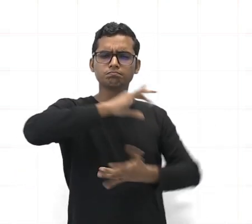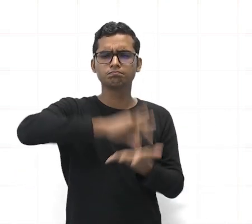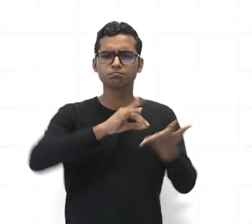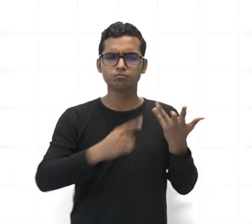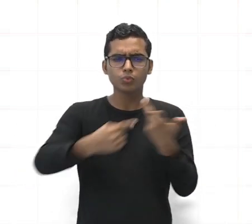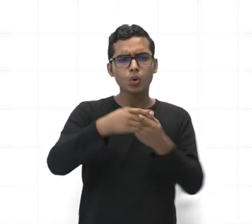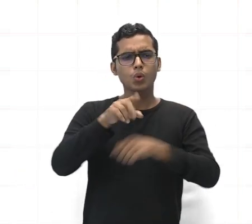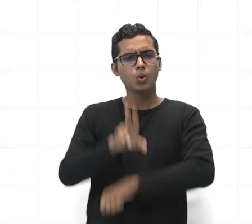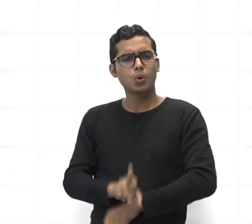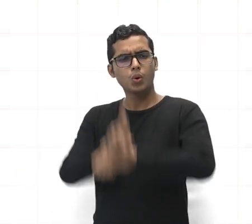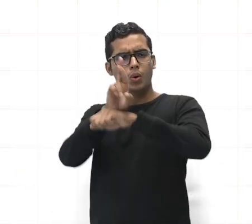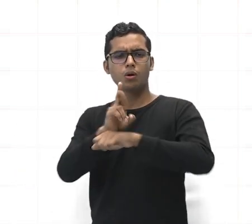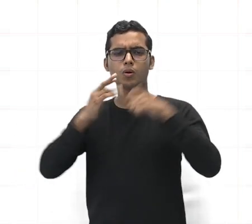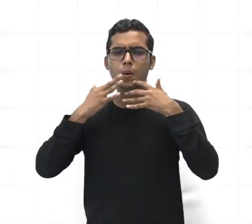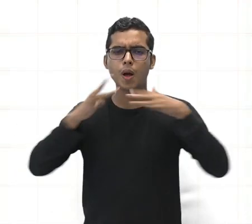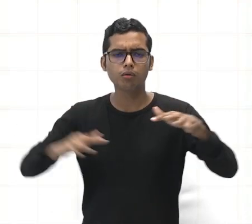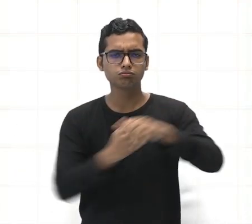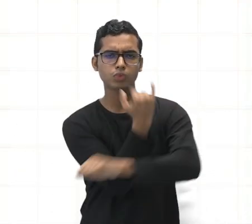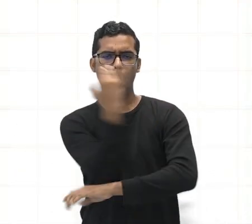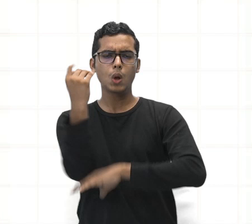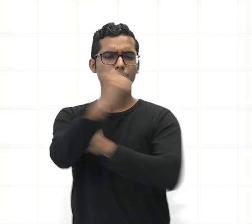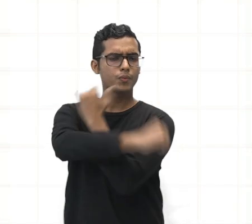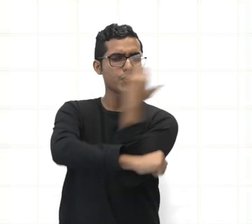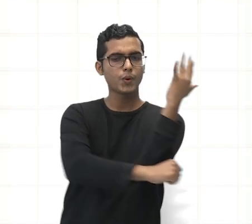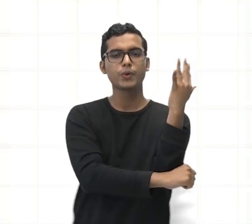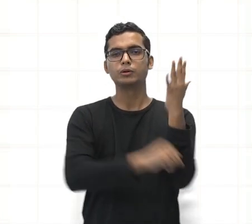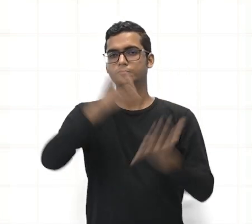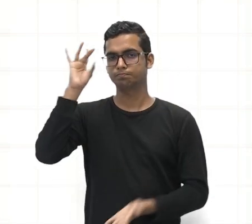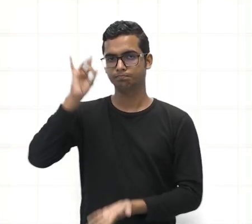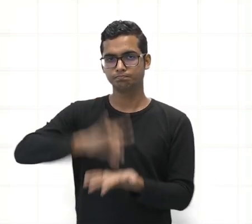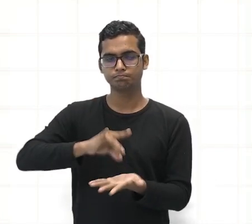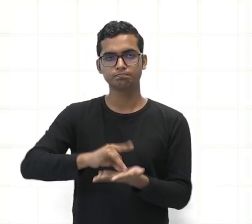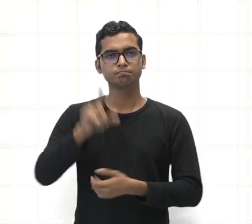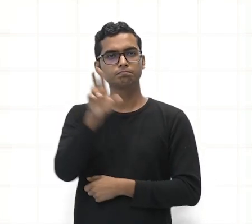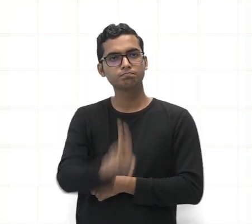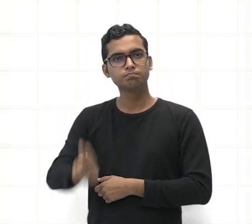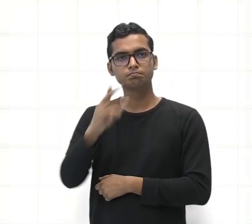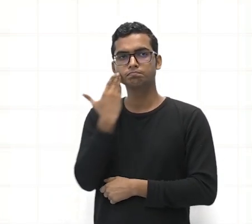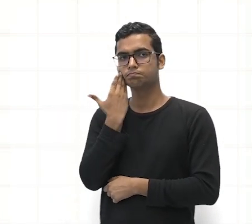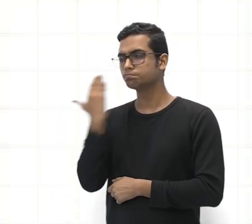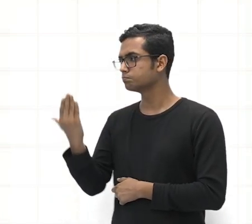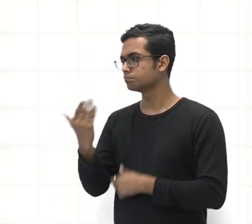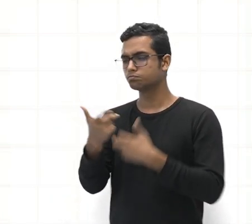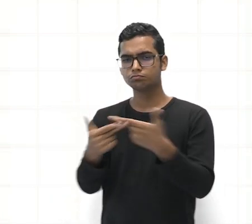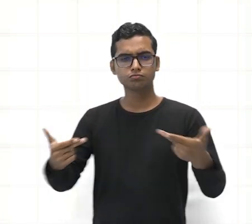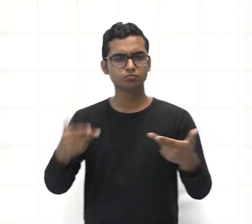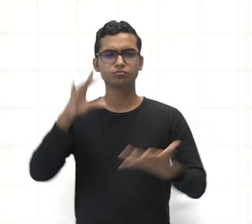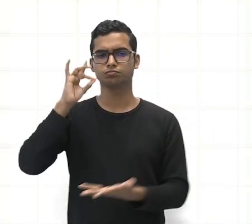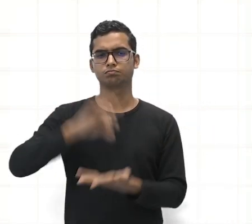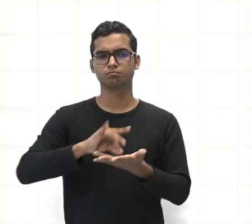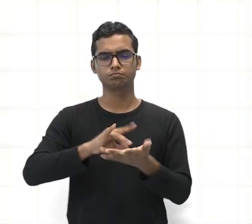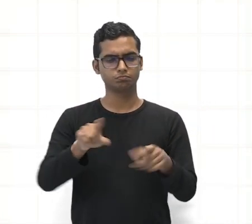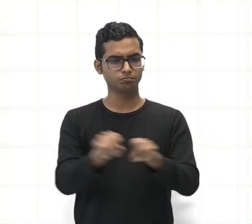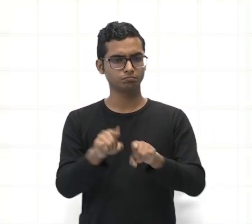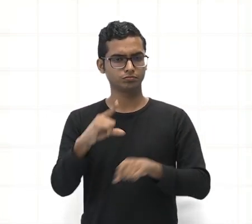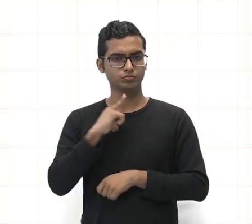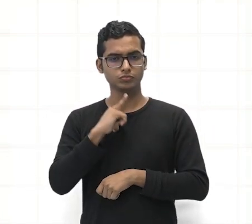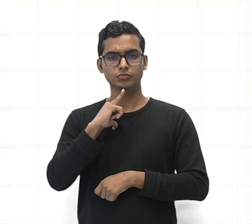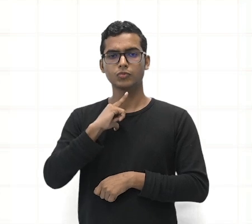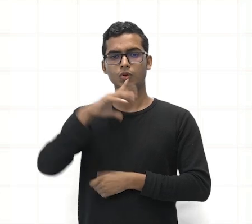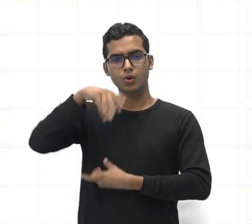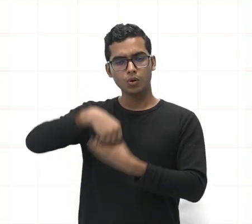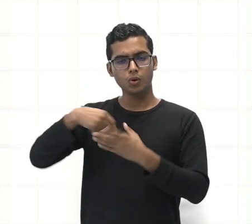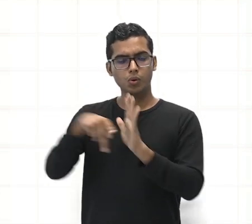de utilizar os recursos naturais. Então a gente vai utilizar a natureza, o que ela nos oferece, mas